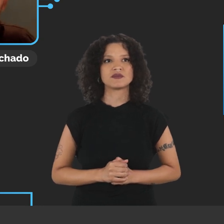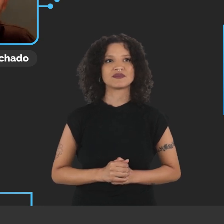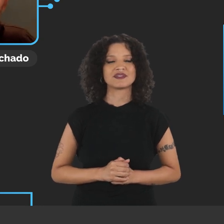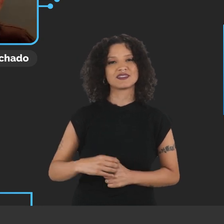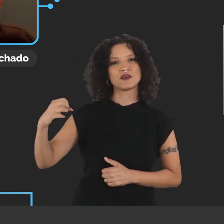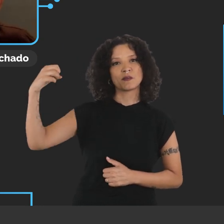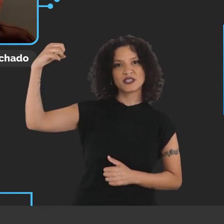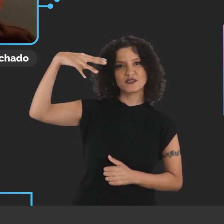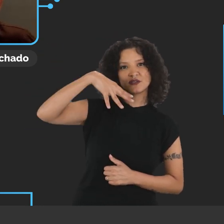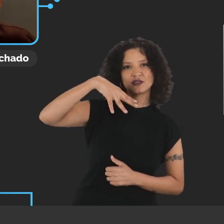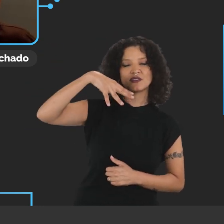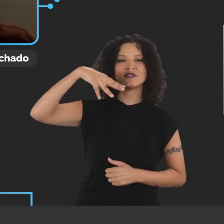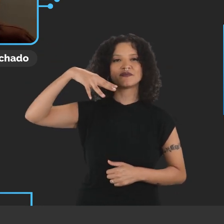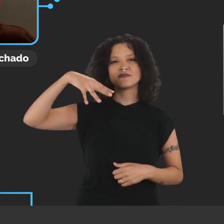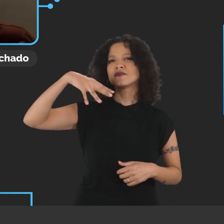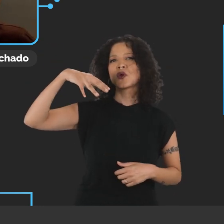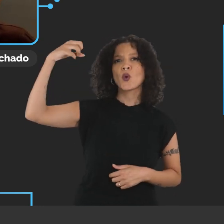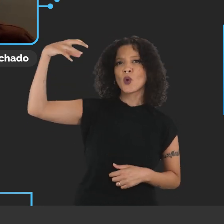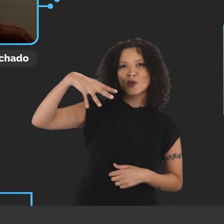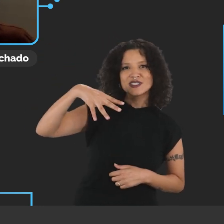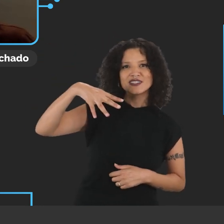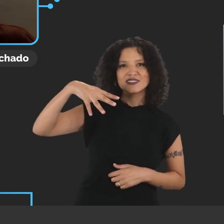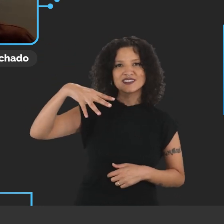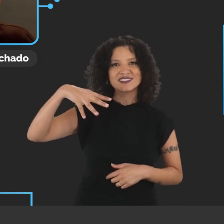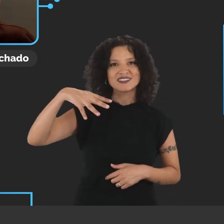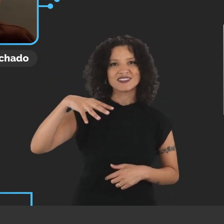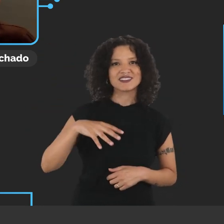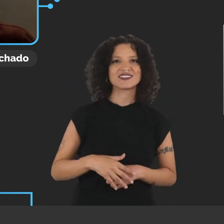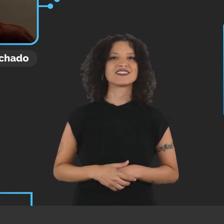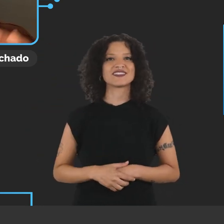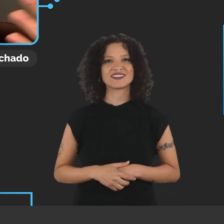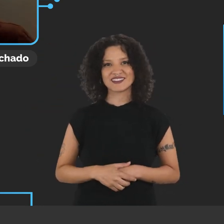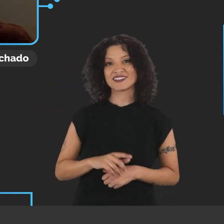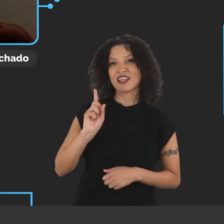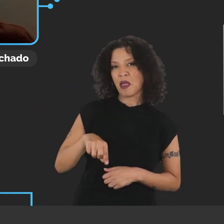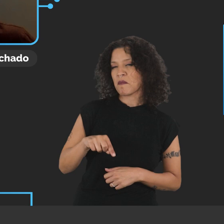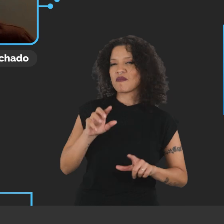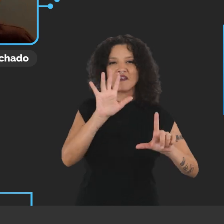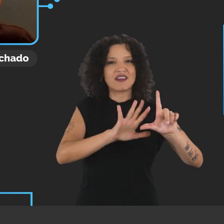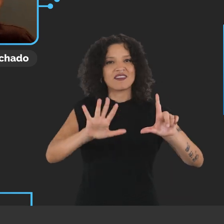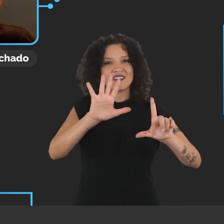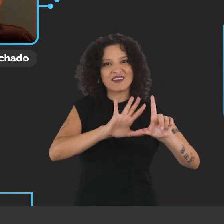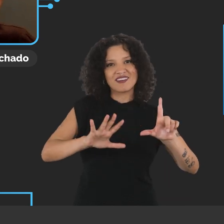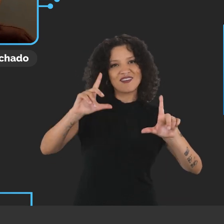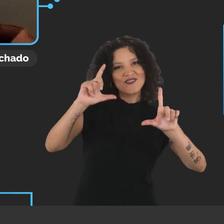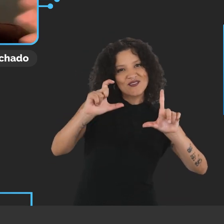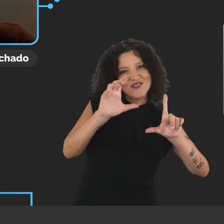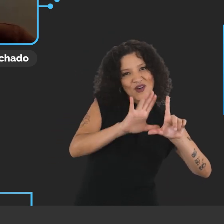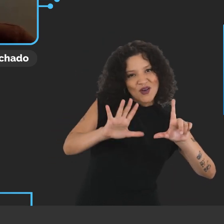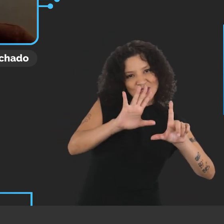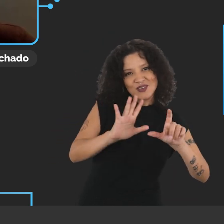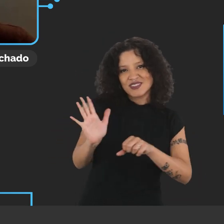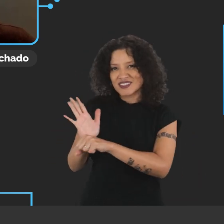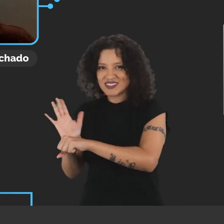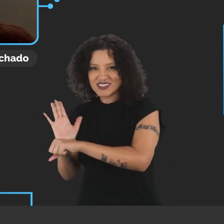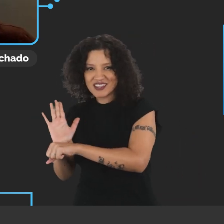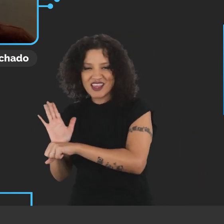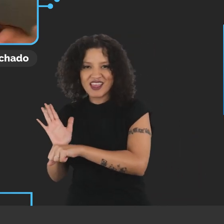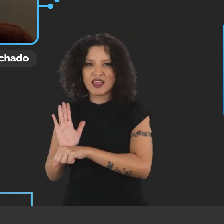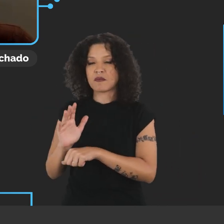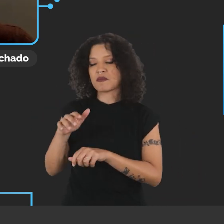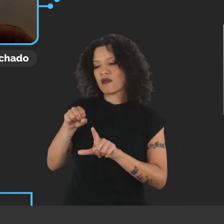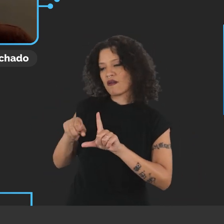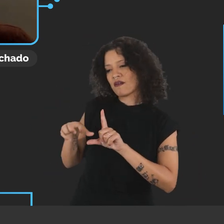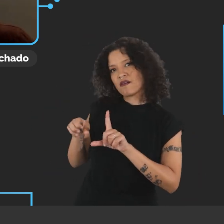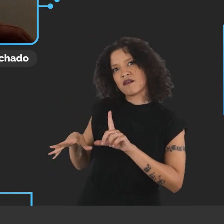vocês. Vamos começar, então, com luz, né? Luz é o princípio básico da fotografia, do